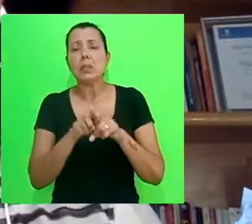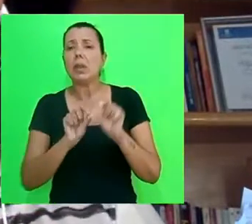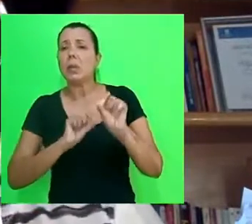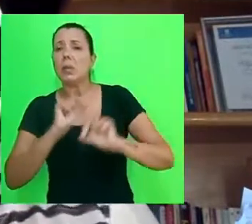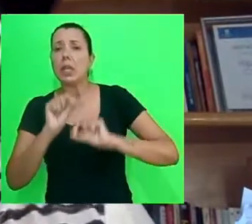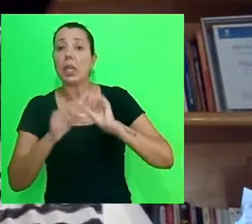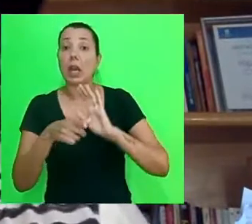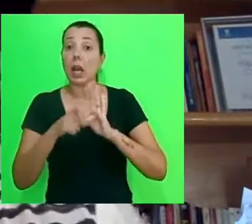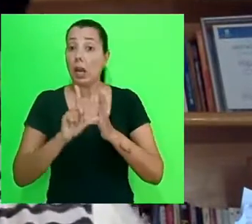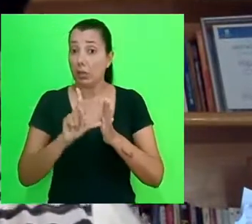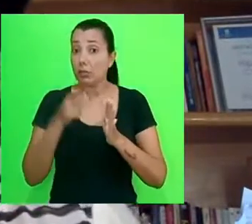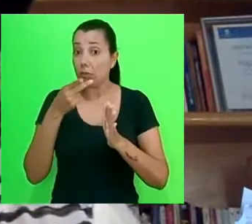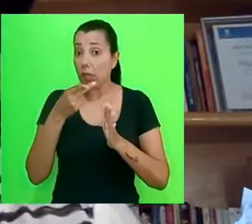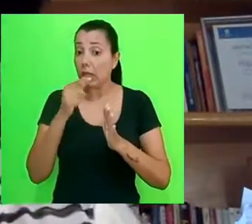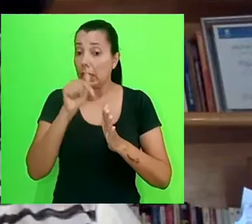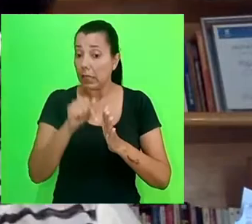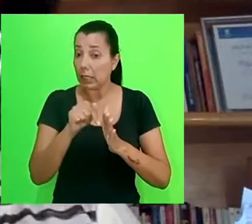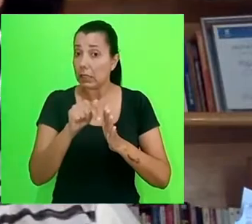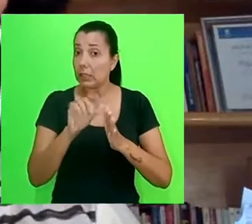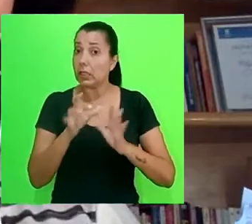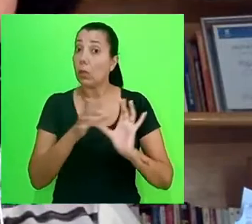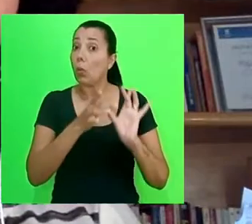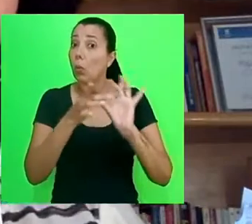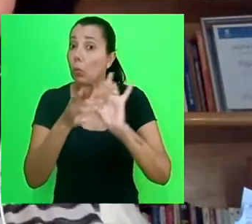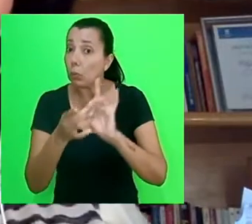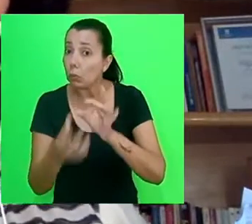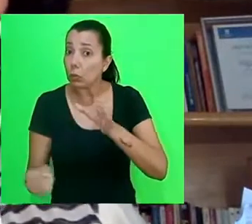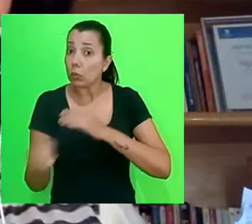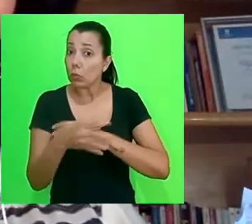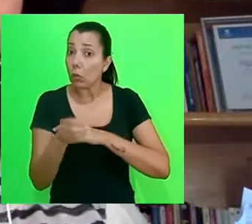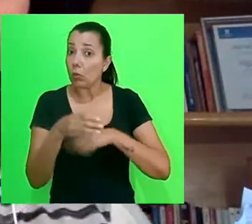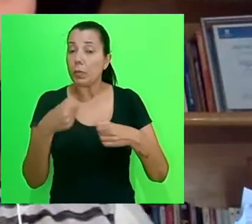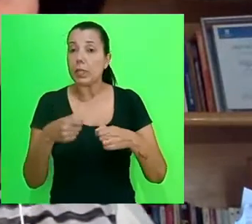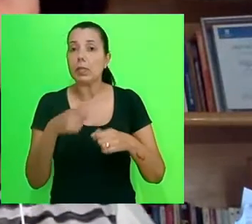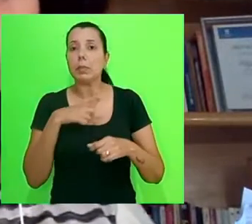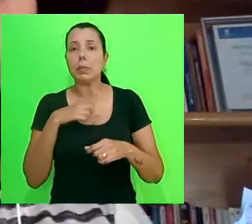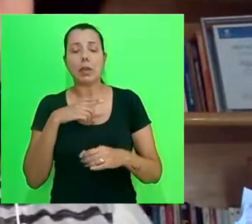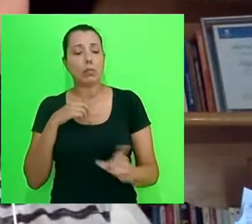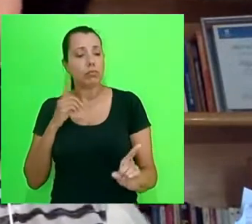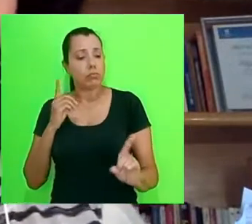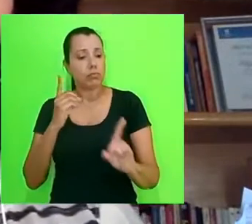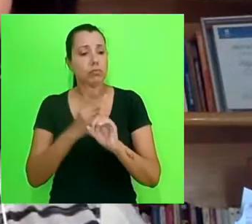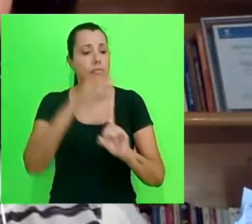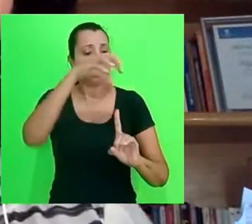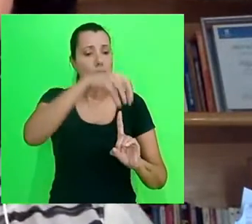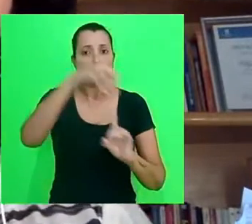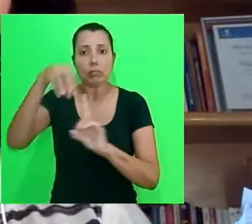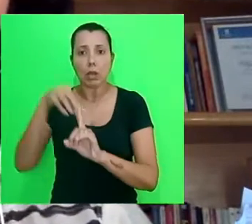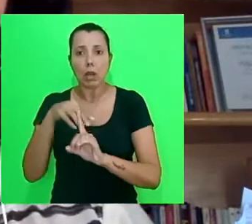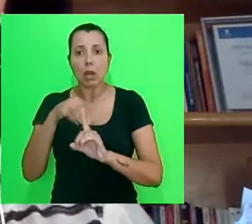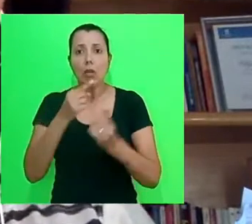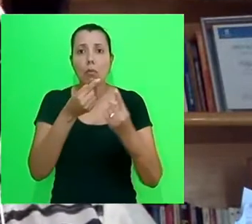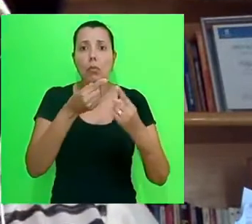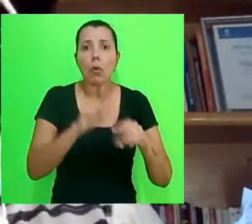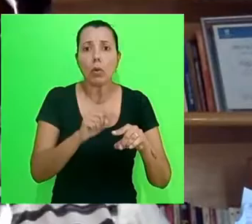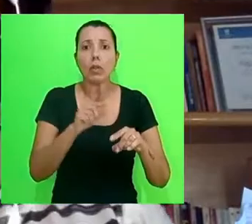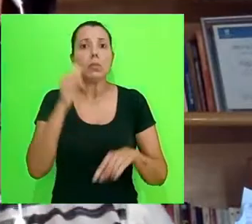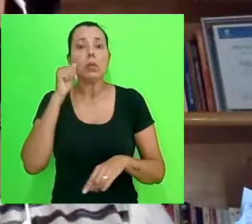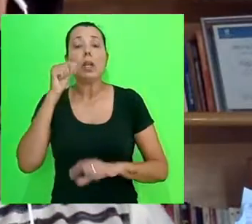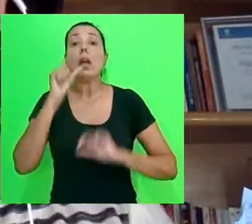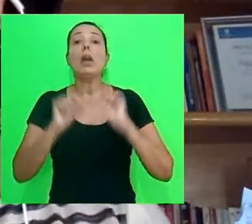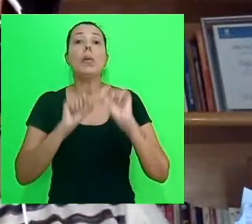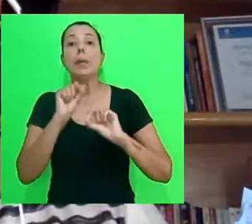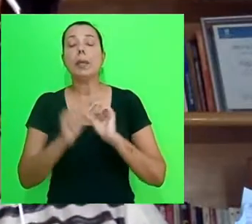falarmos desse contexto atual, é importante a gente localizar que a violência contra a mulher ela é